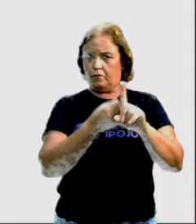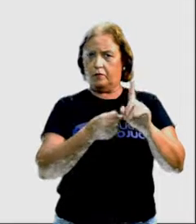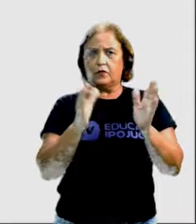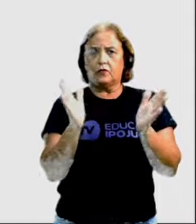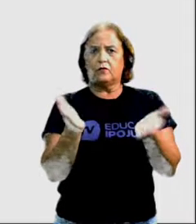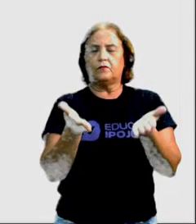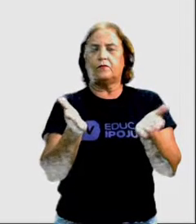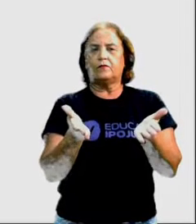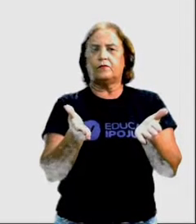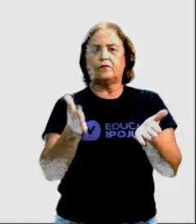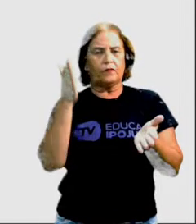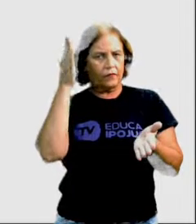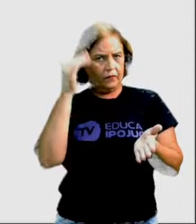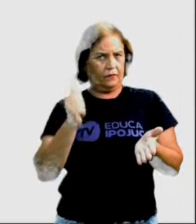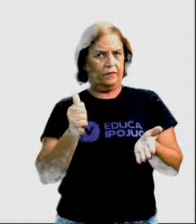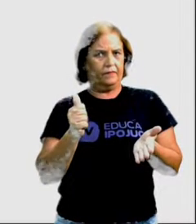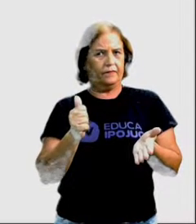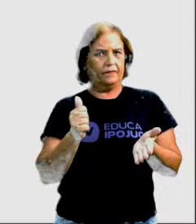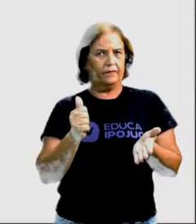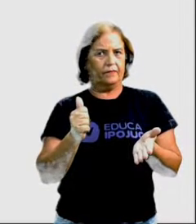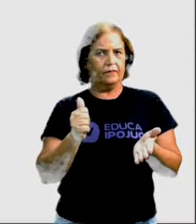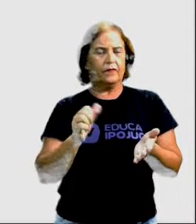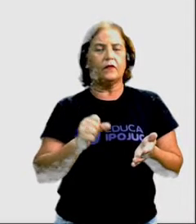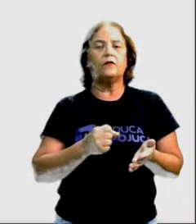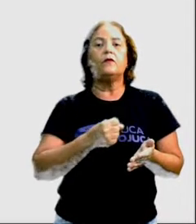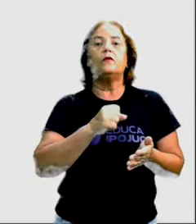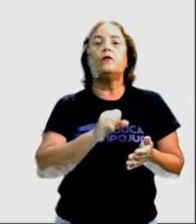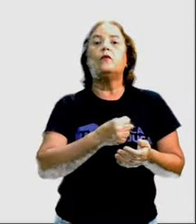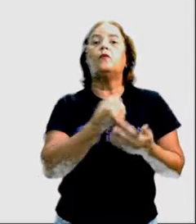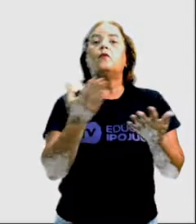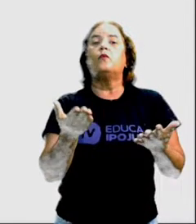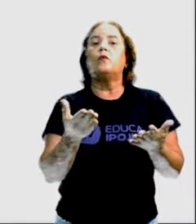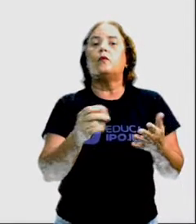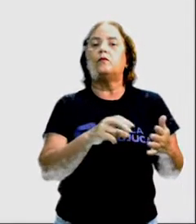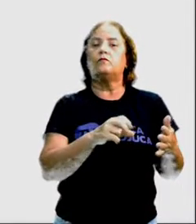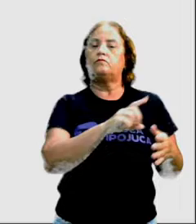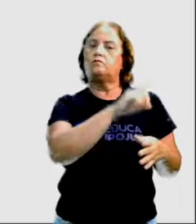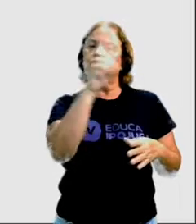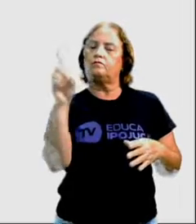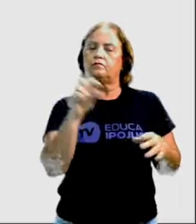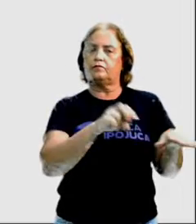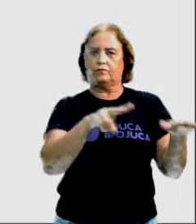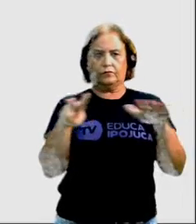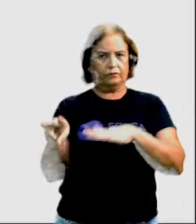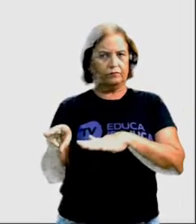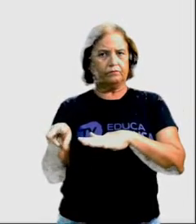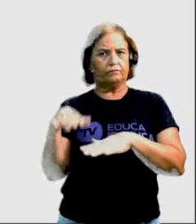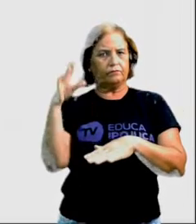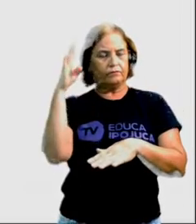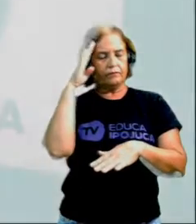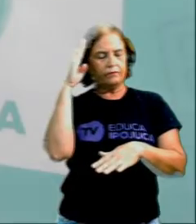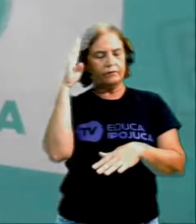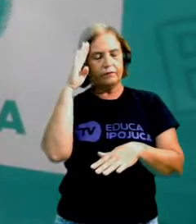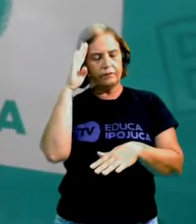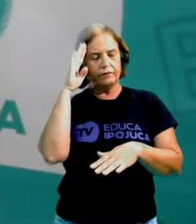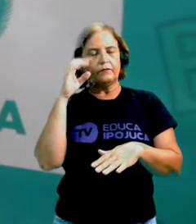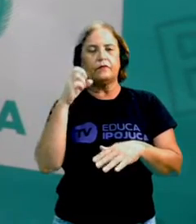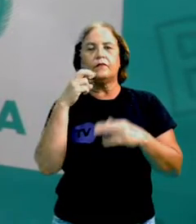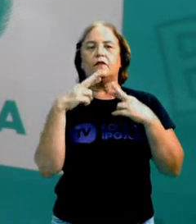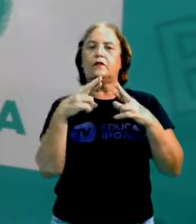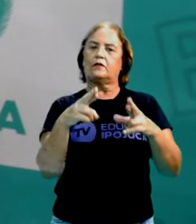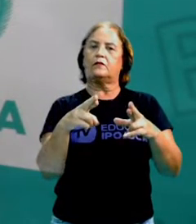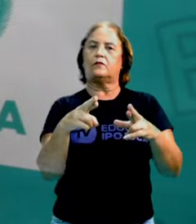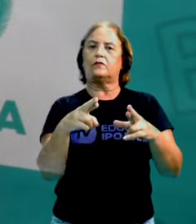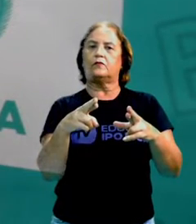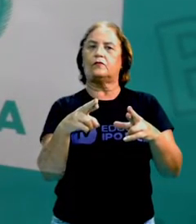vocês sabem e qual o dia da semana pensem respondo que dia da